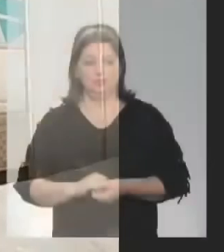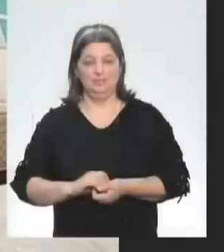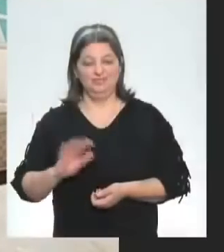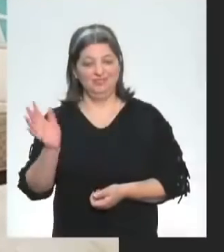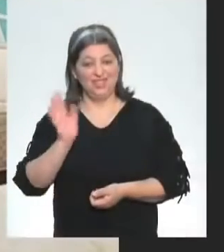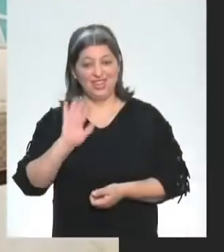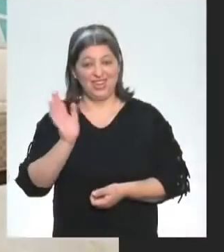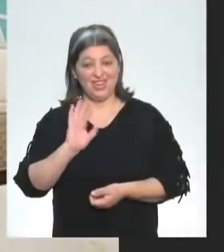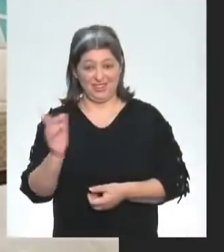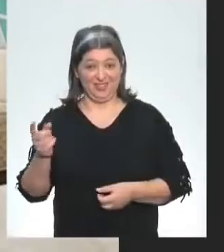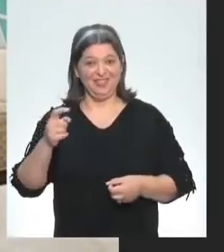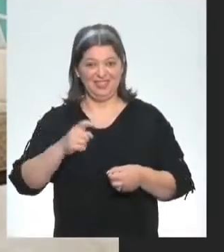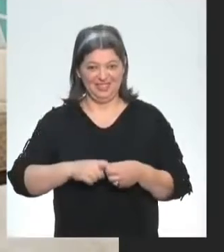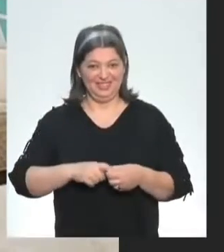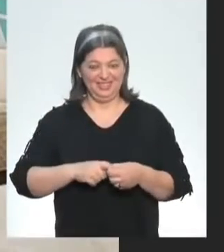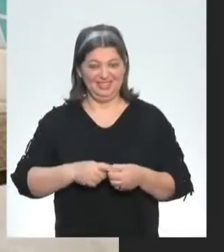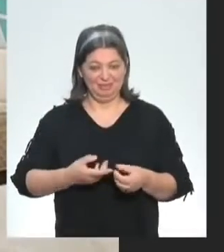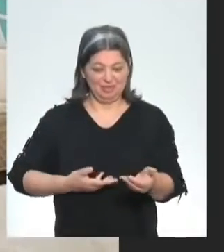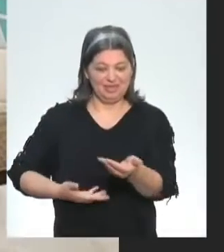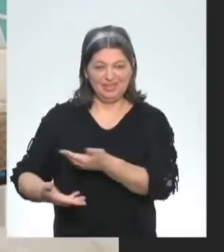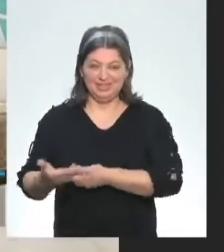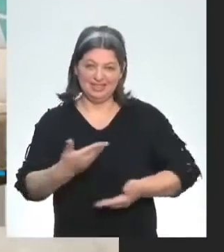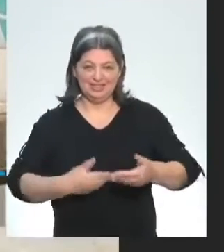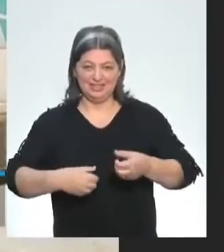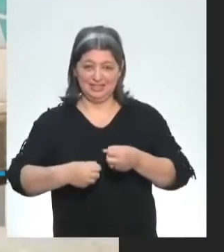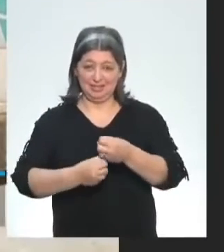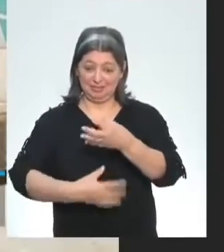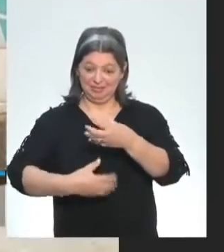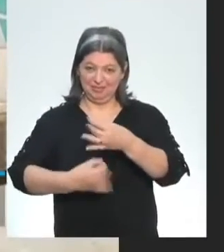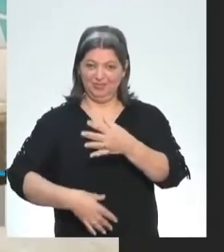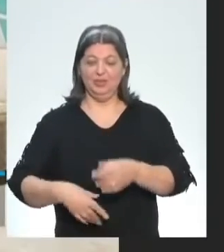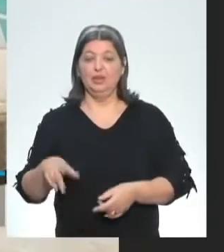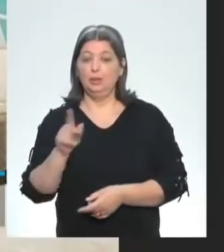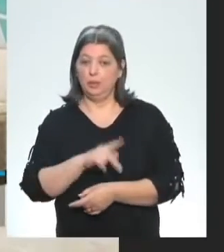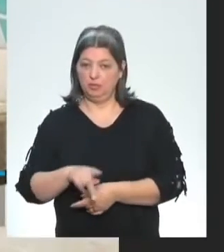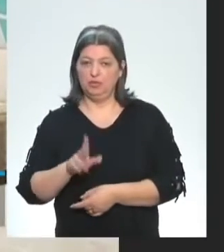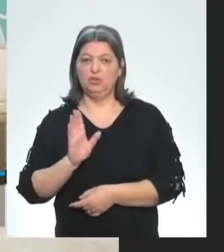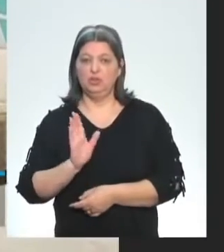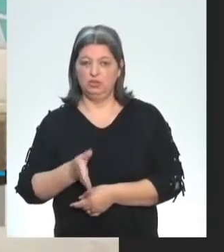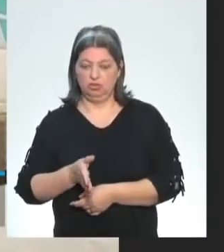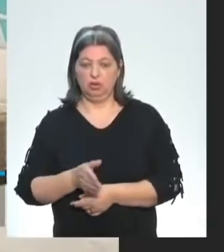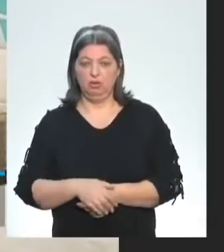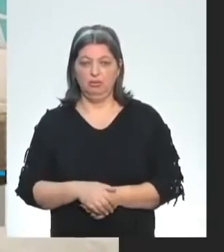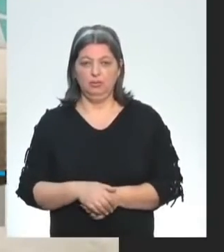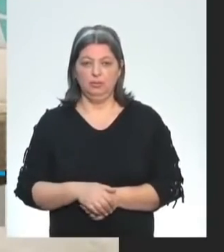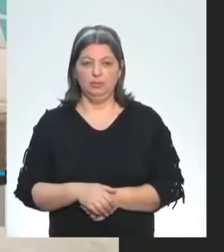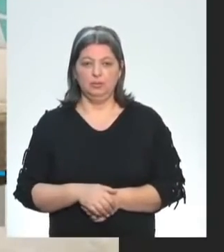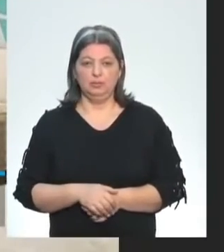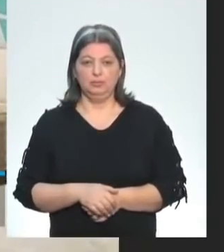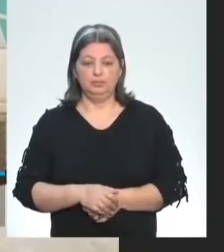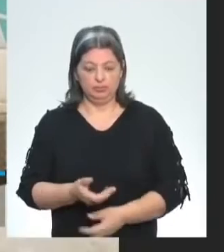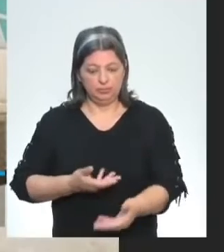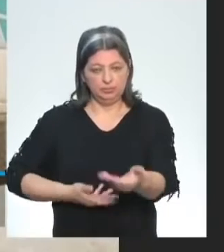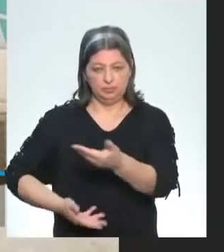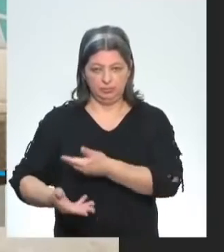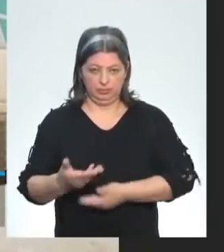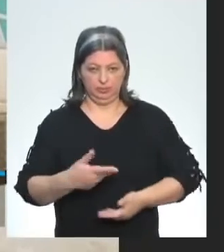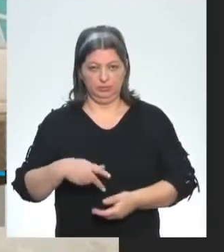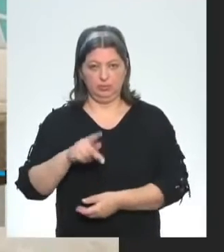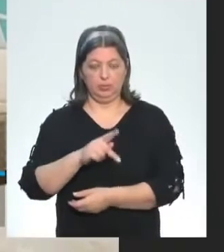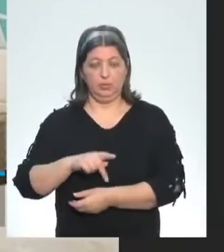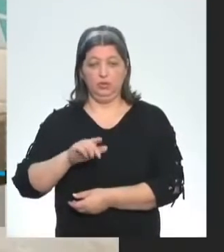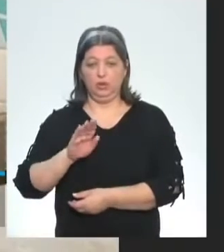Oi, gente, voltamos de mais uma interação pelo chat. E, olha, tem uma professora já que deu sua interação, que foi a Pro